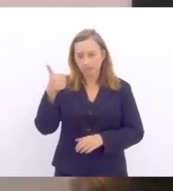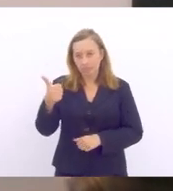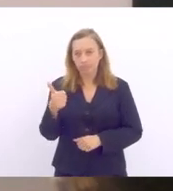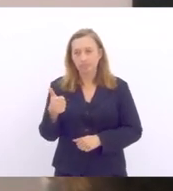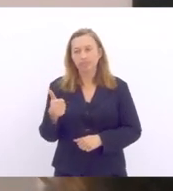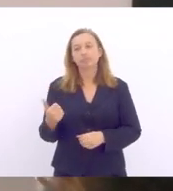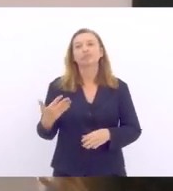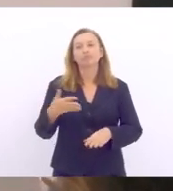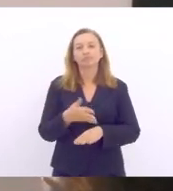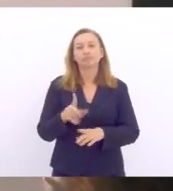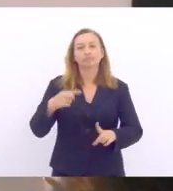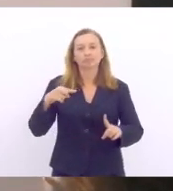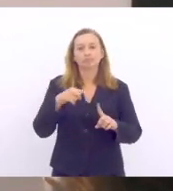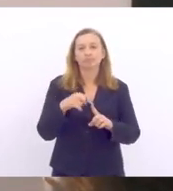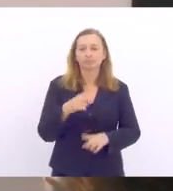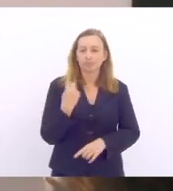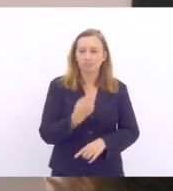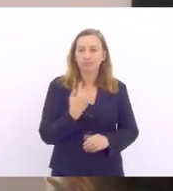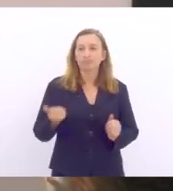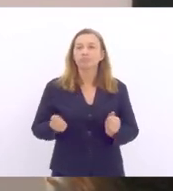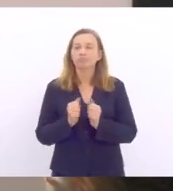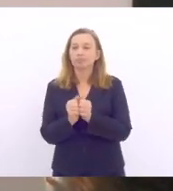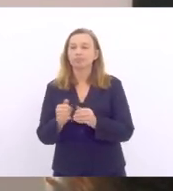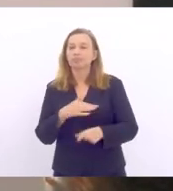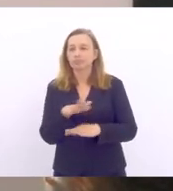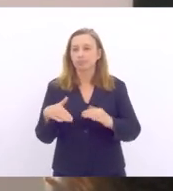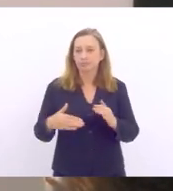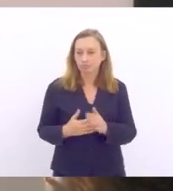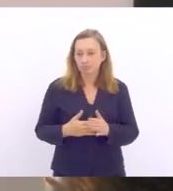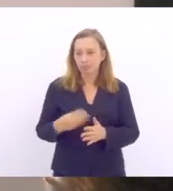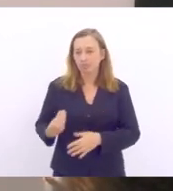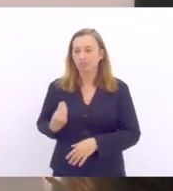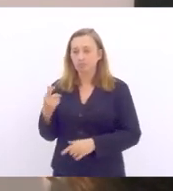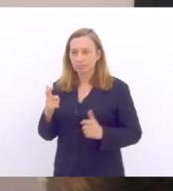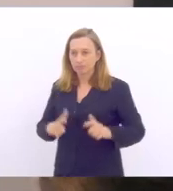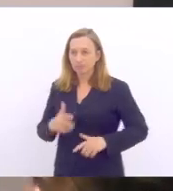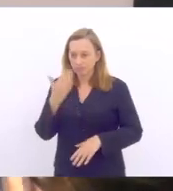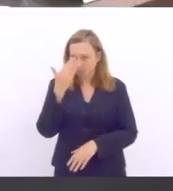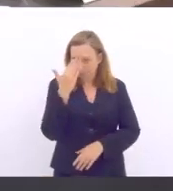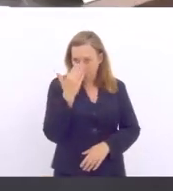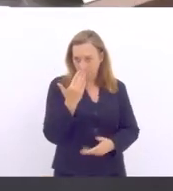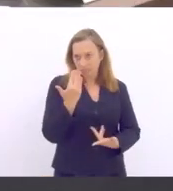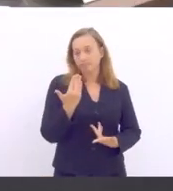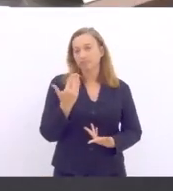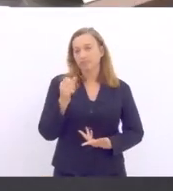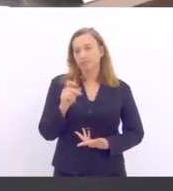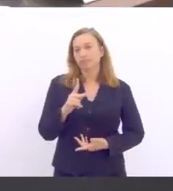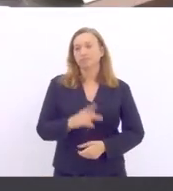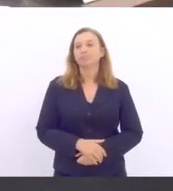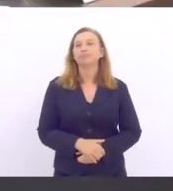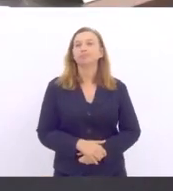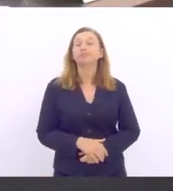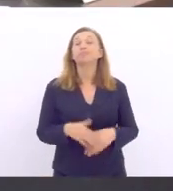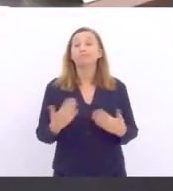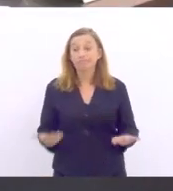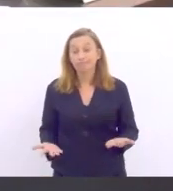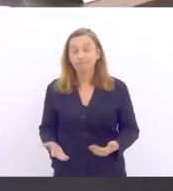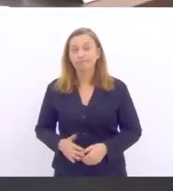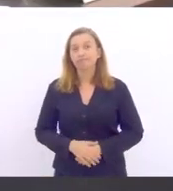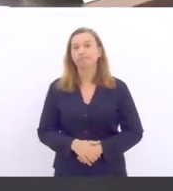possível e chegando no nosso objetivo em conjunto com todas as autoridades que estão presentes. É isso. Beleza. Bem, então,